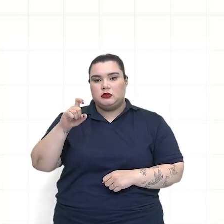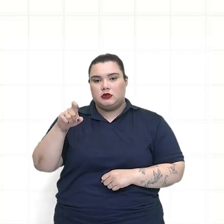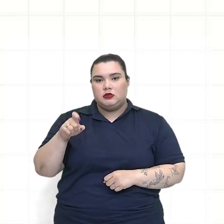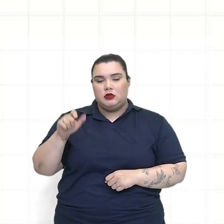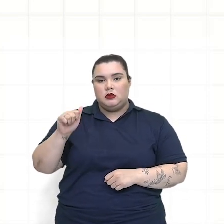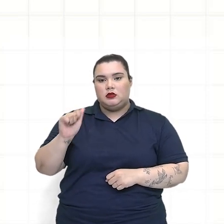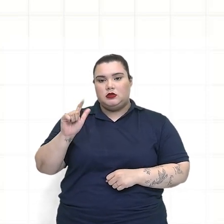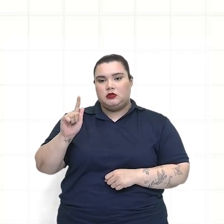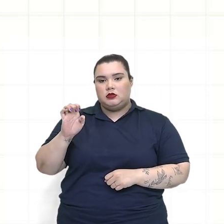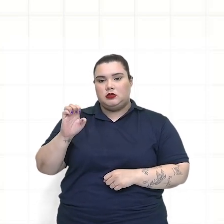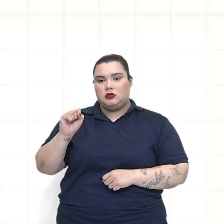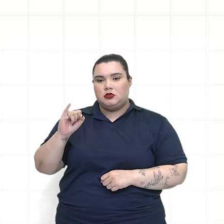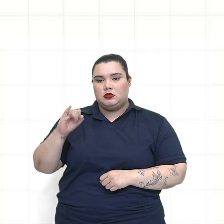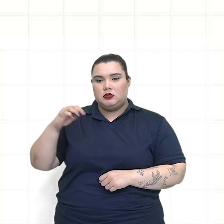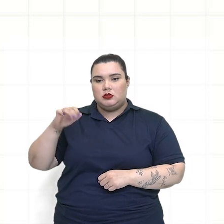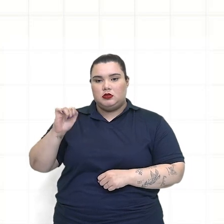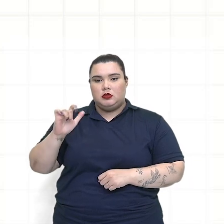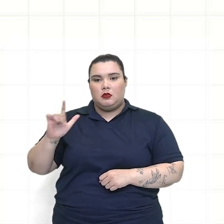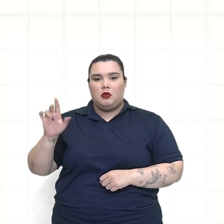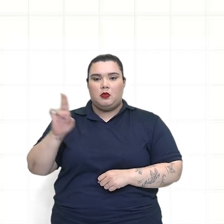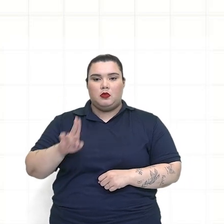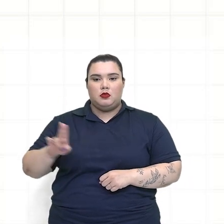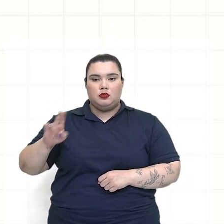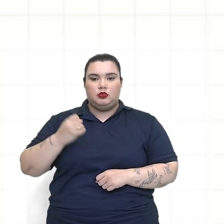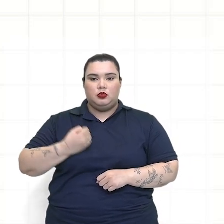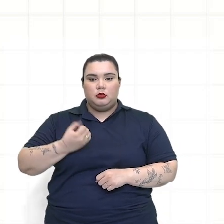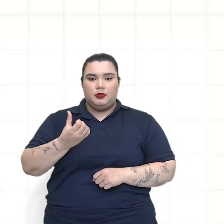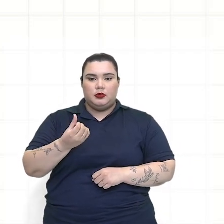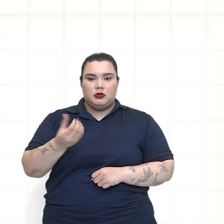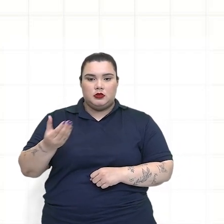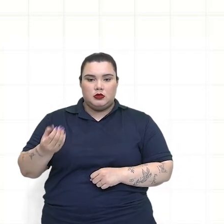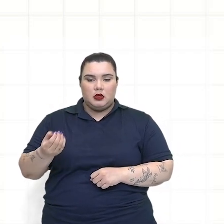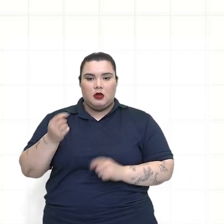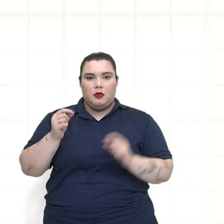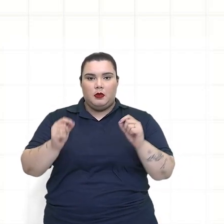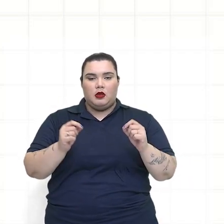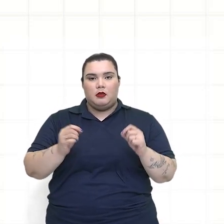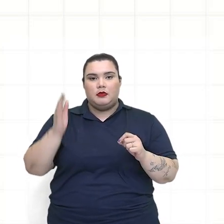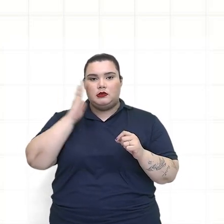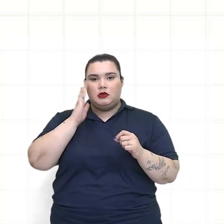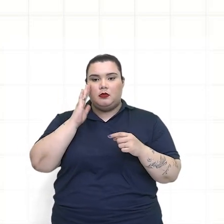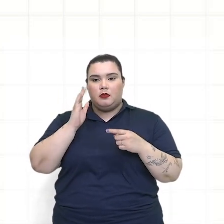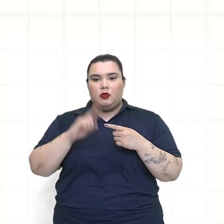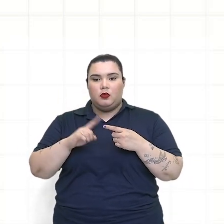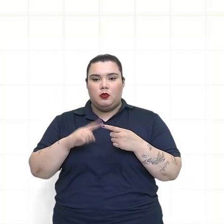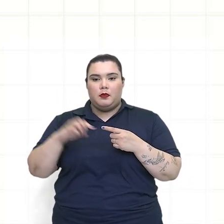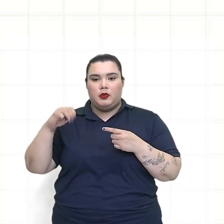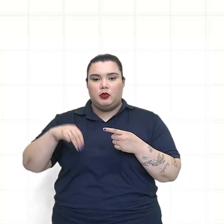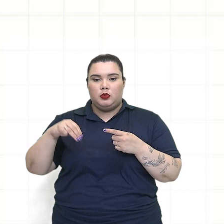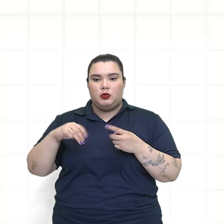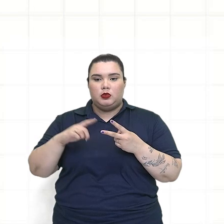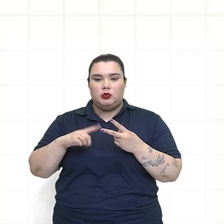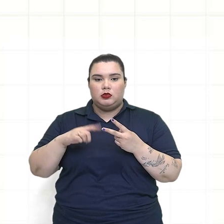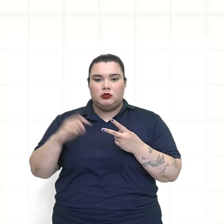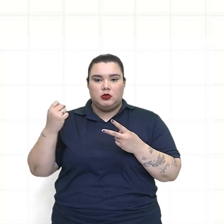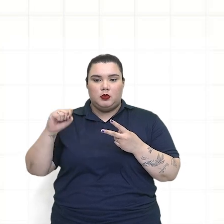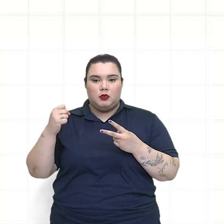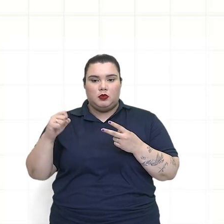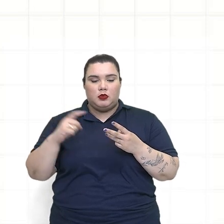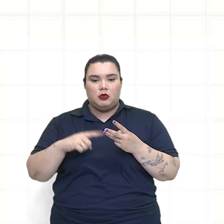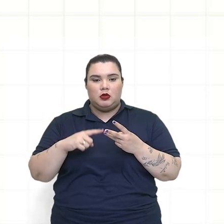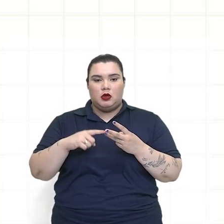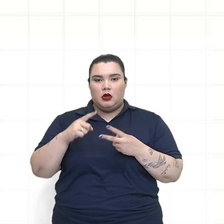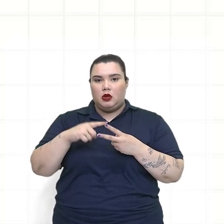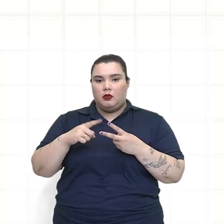a partir até de hoje, né, para medir os minutos, segundos e os ângulos. Beleza, aqui nós temos uma ordem crescente de 12 em 12.